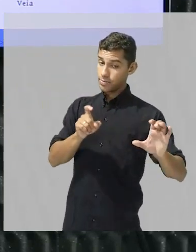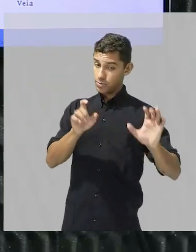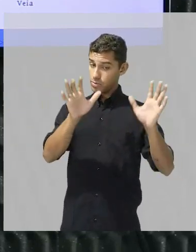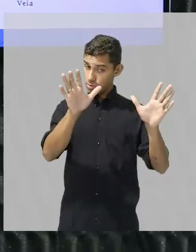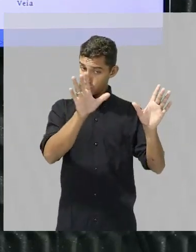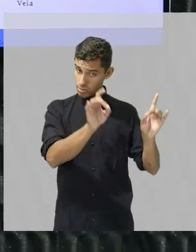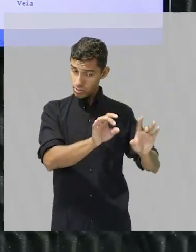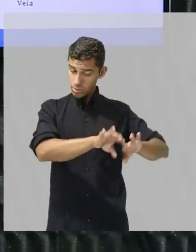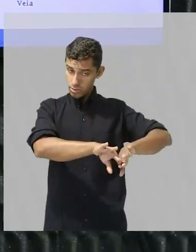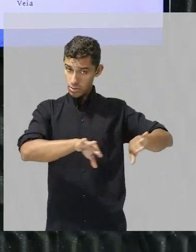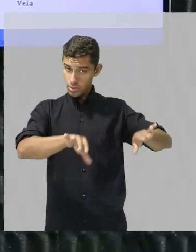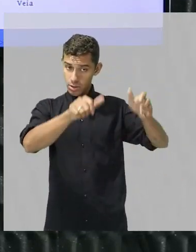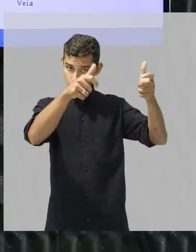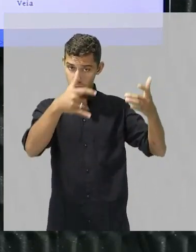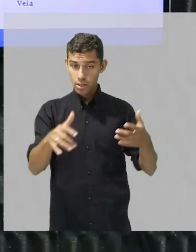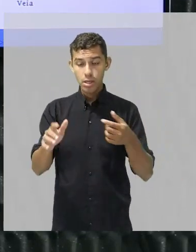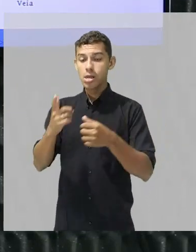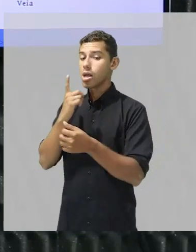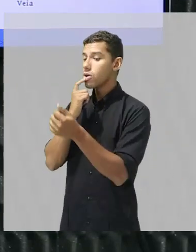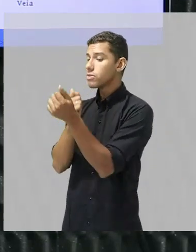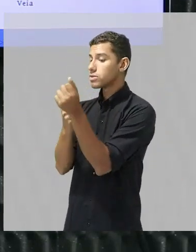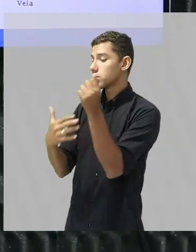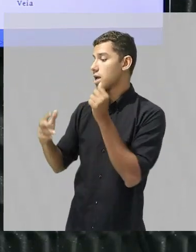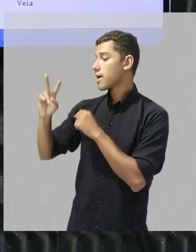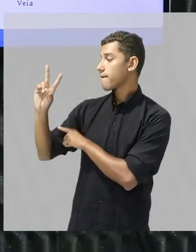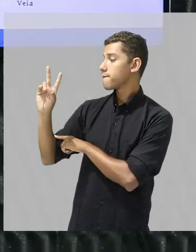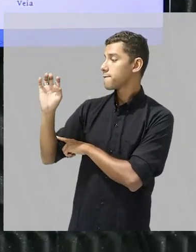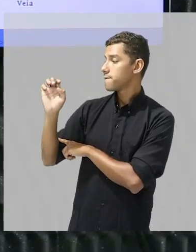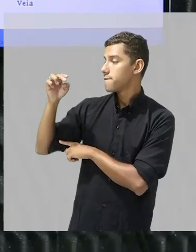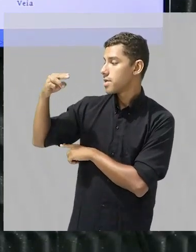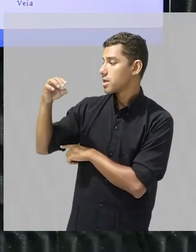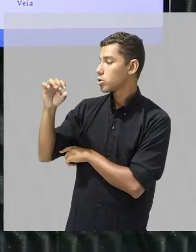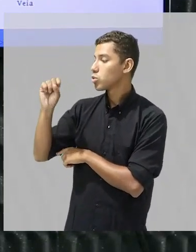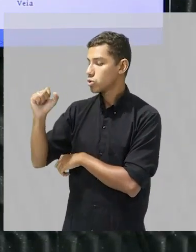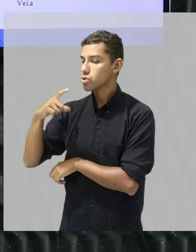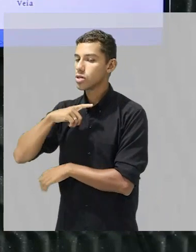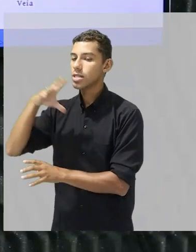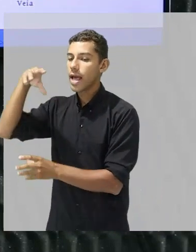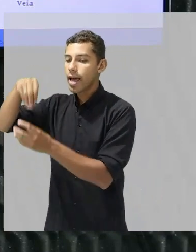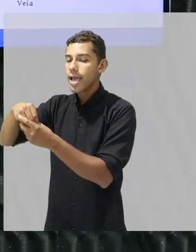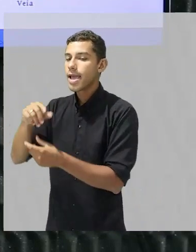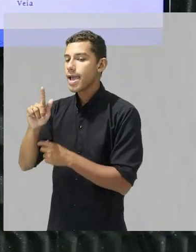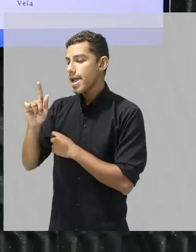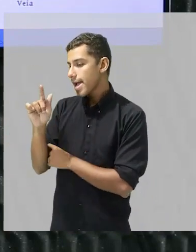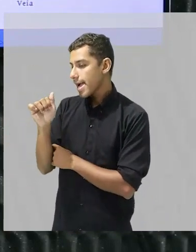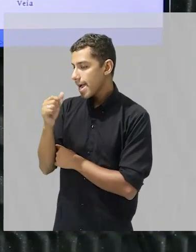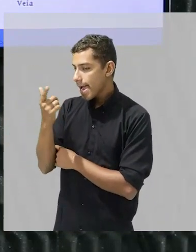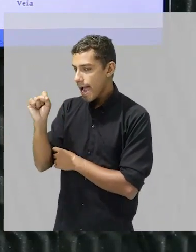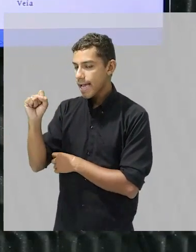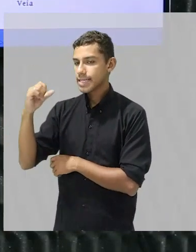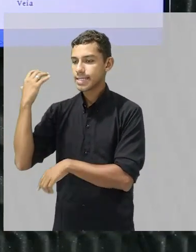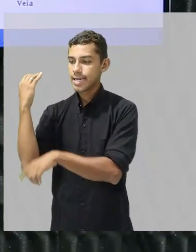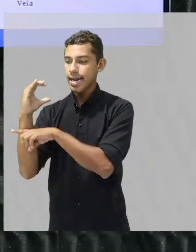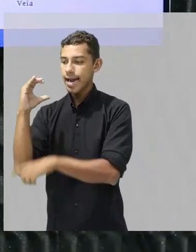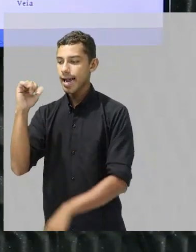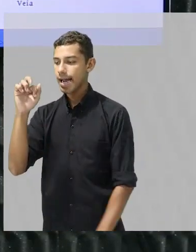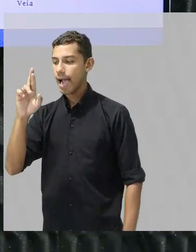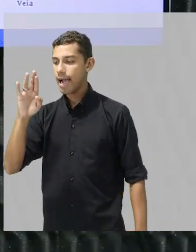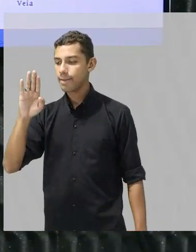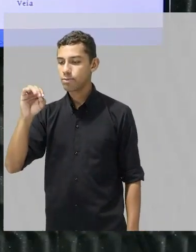O que é sangue venoso? Sangue venoso é um sangue rico em gás carbônico, tá? E o